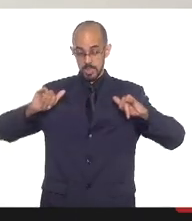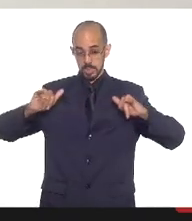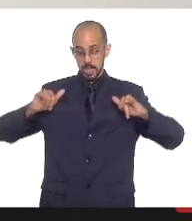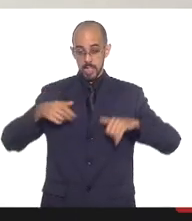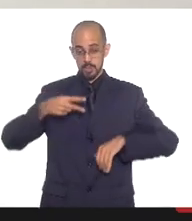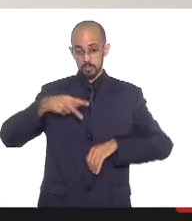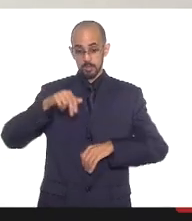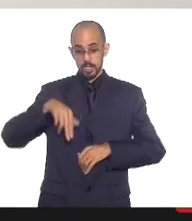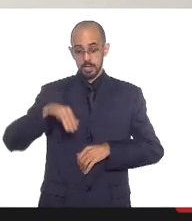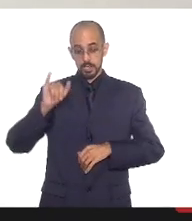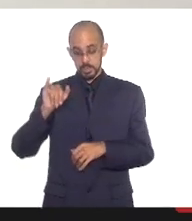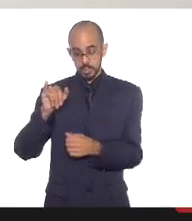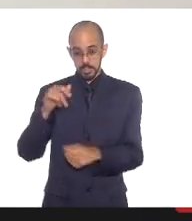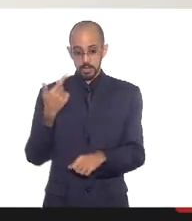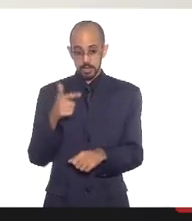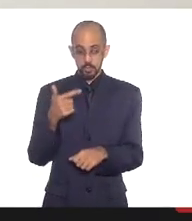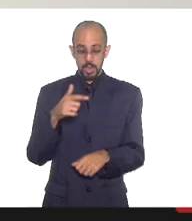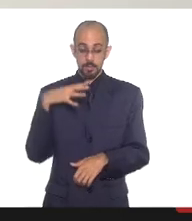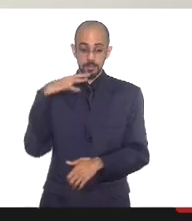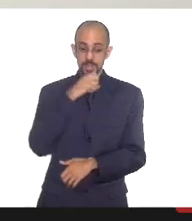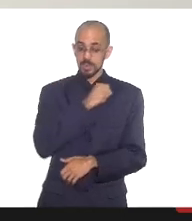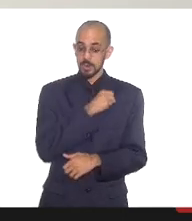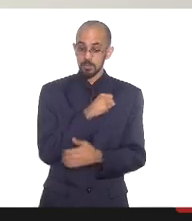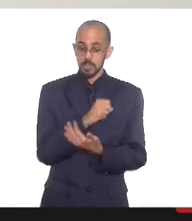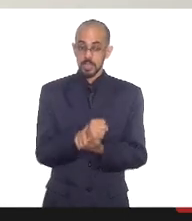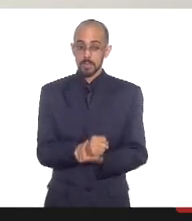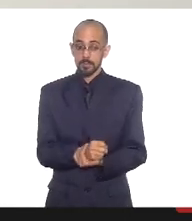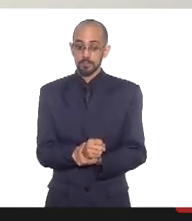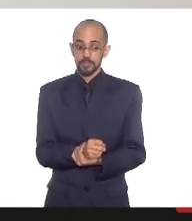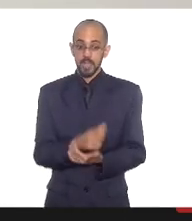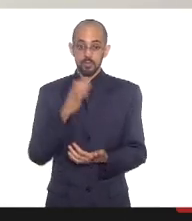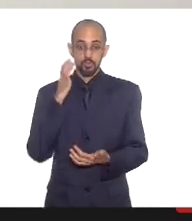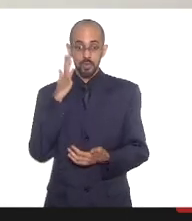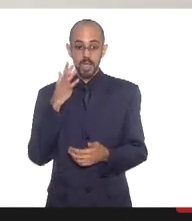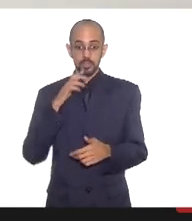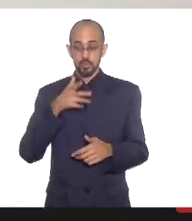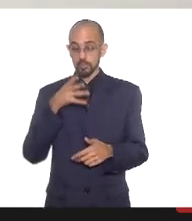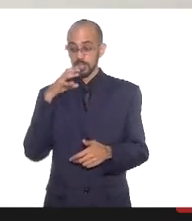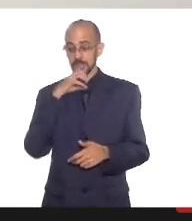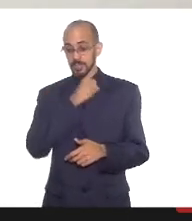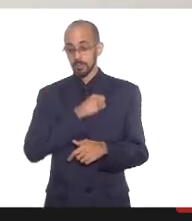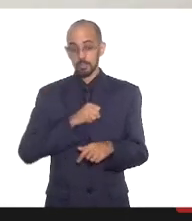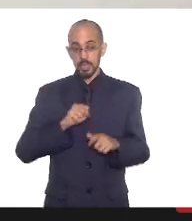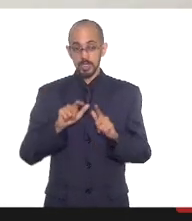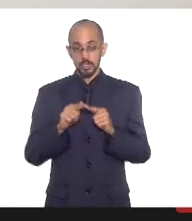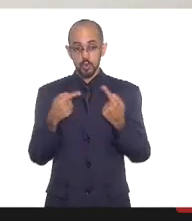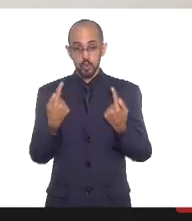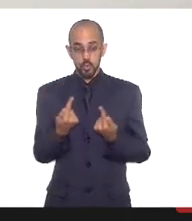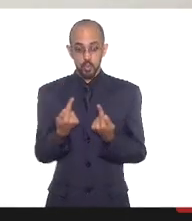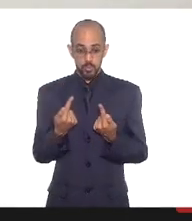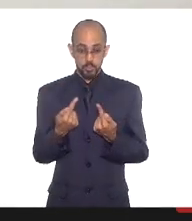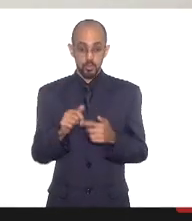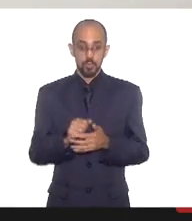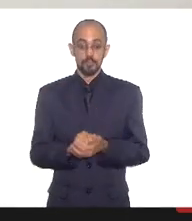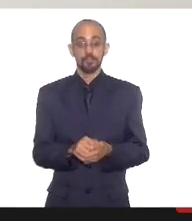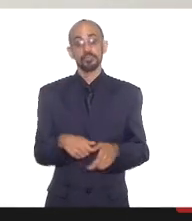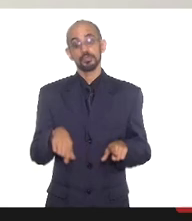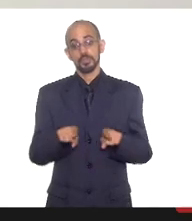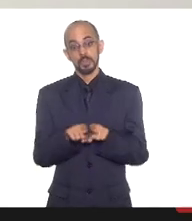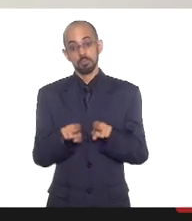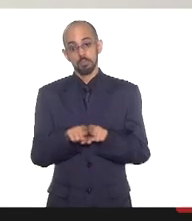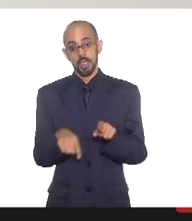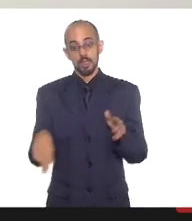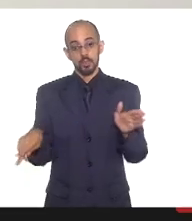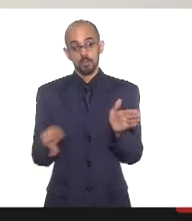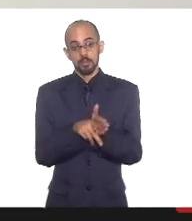de imunizações não percebe isso é fácil rastrear o tamanho desse grupo seja ele pelos dados oficiais do próprio